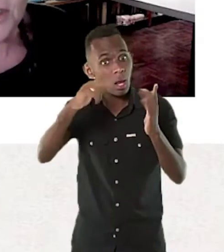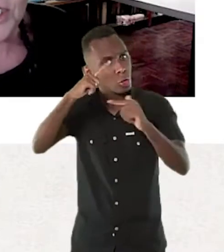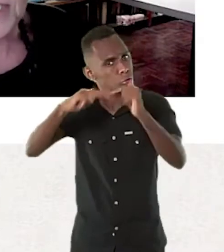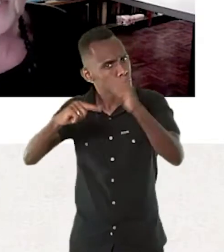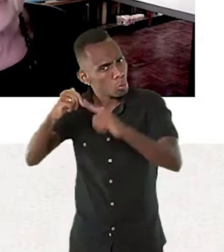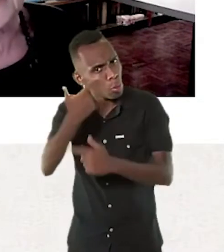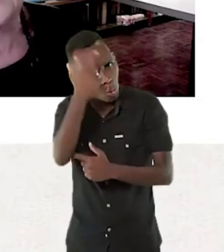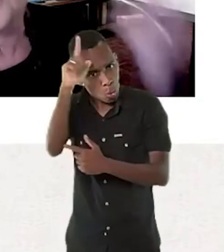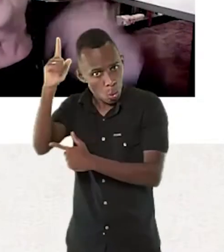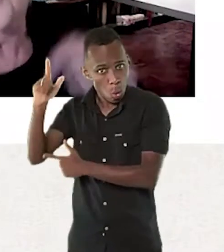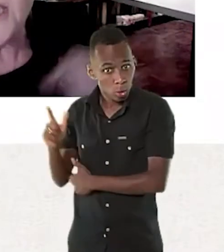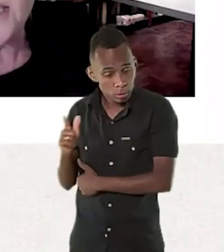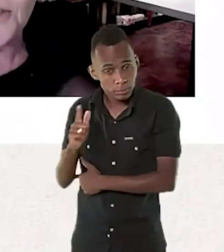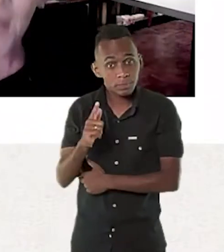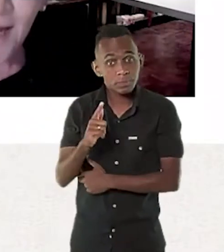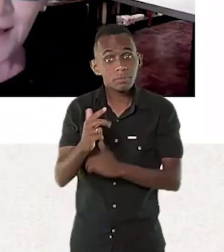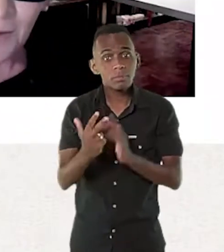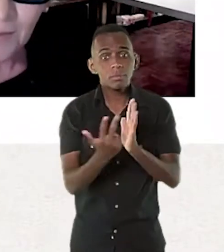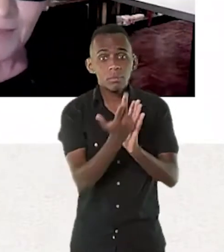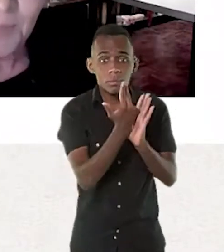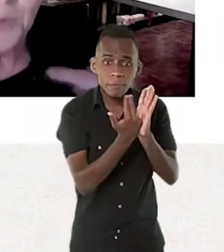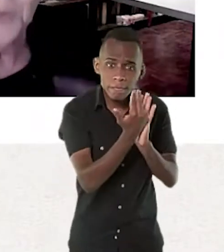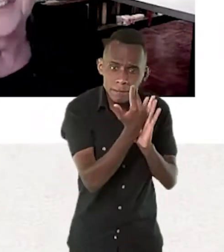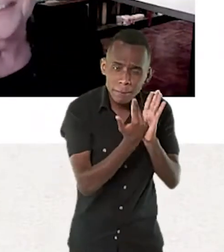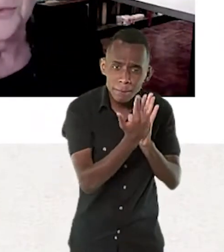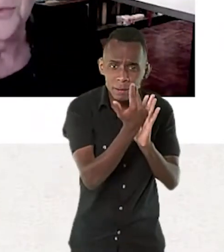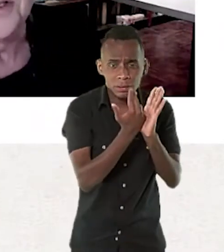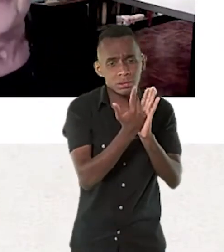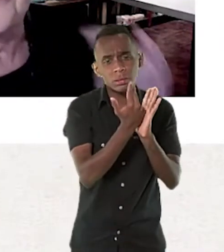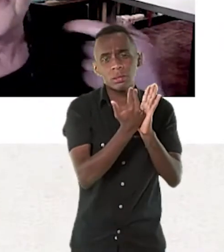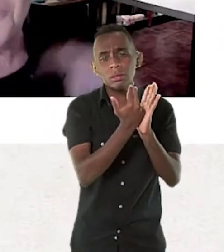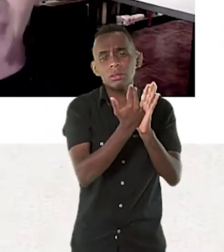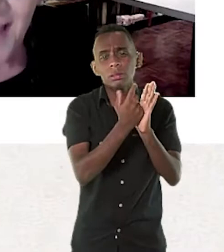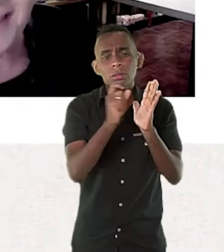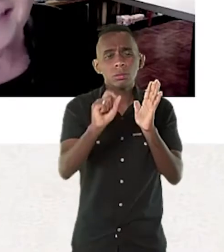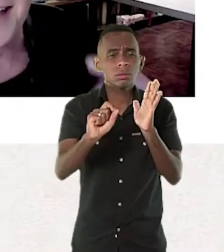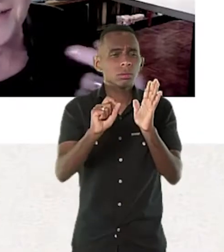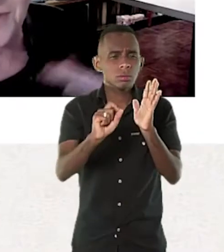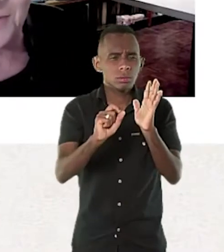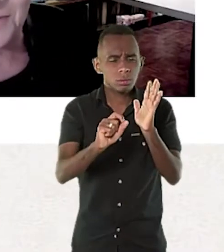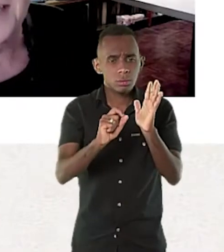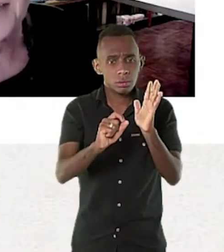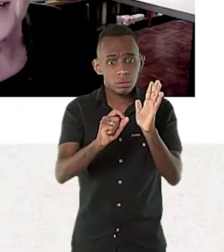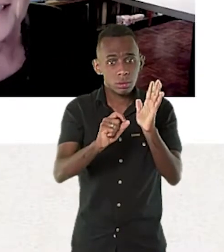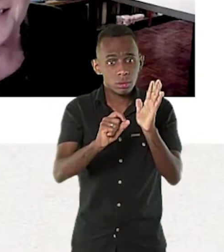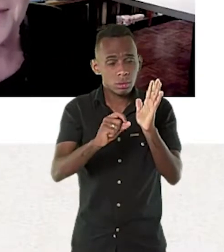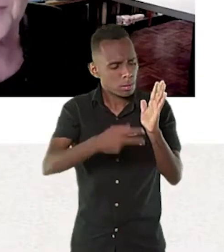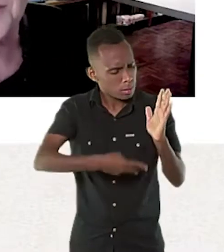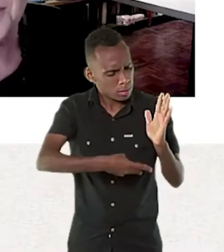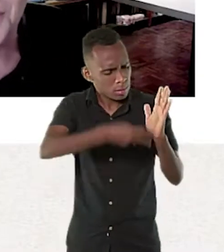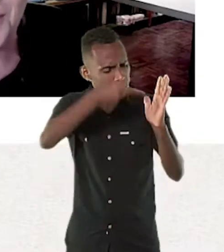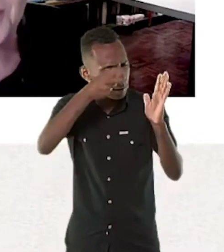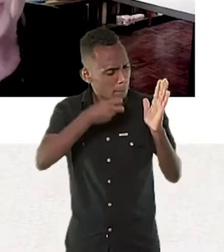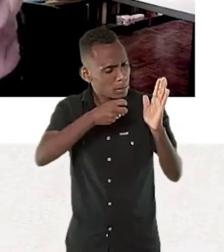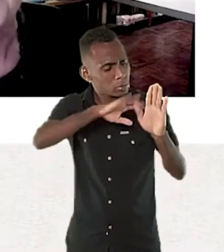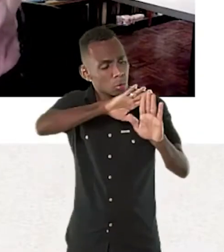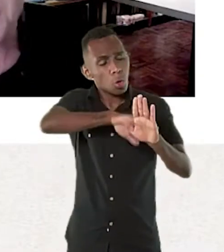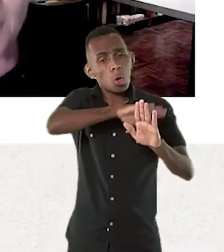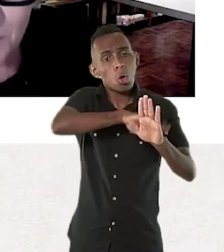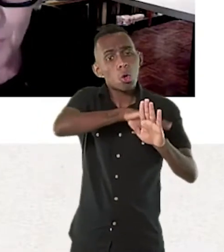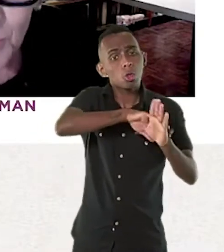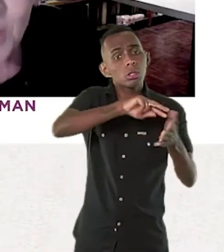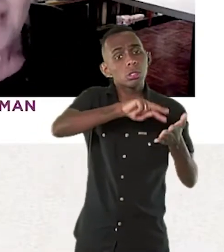por imagens que nos rastreiam e, portanto, veem através daquilo que